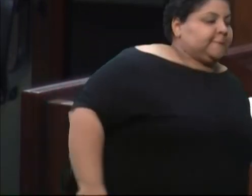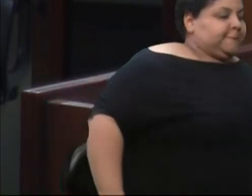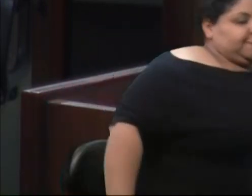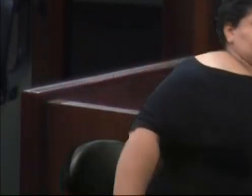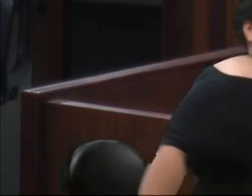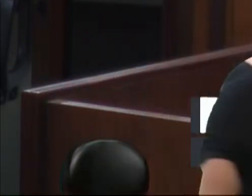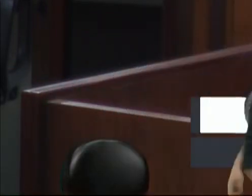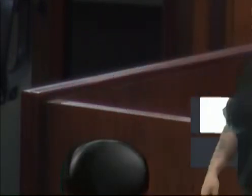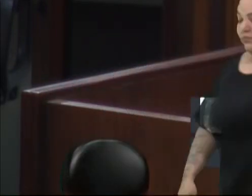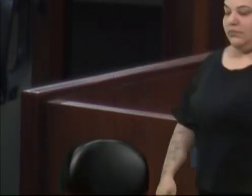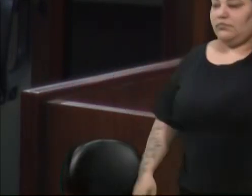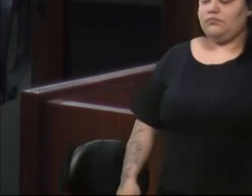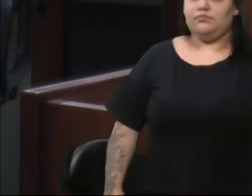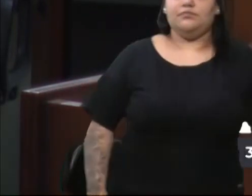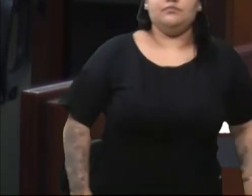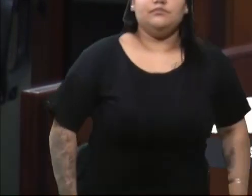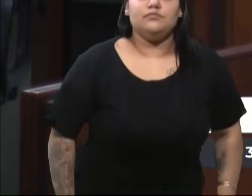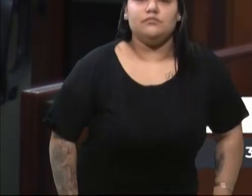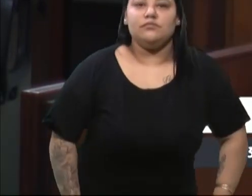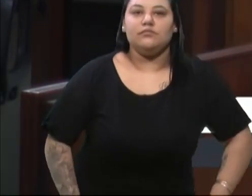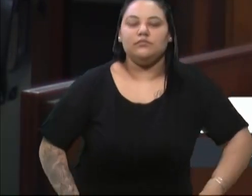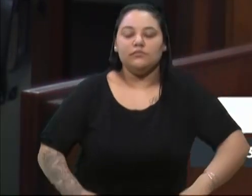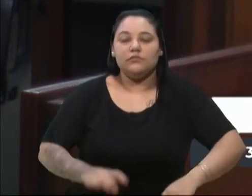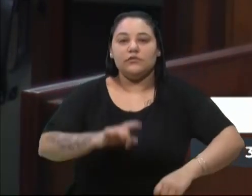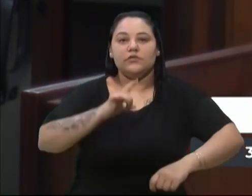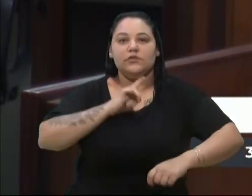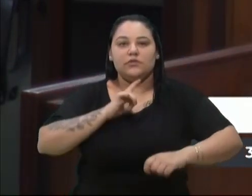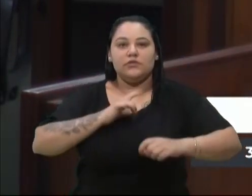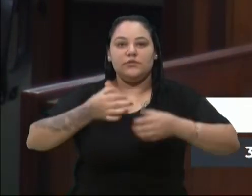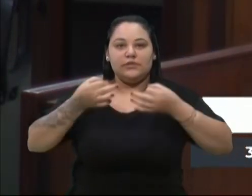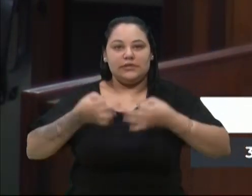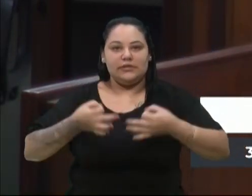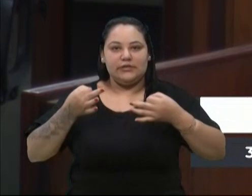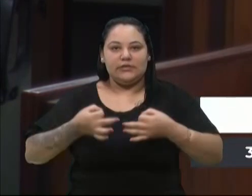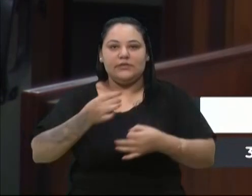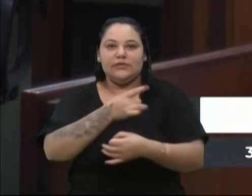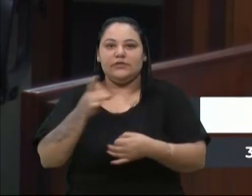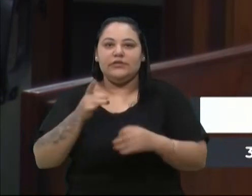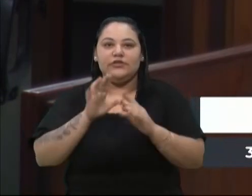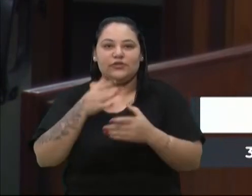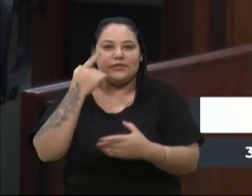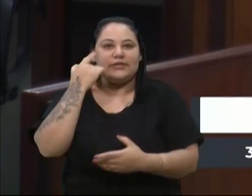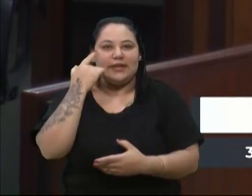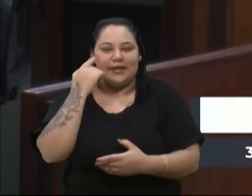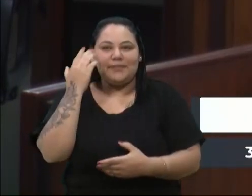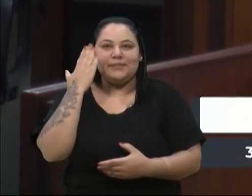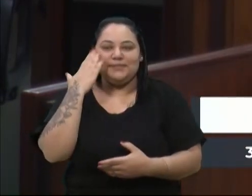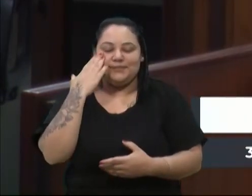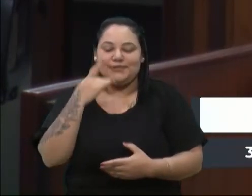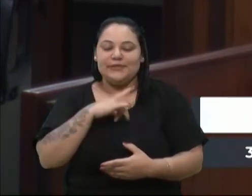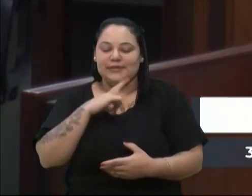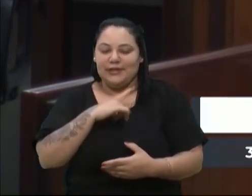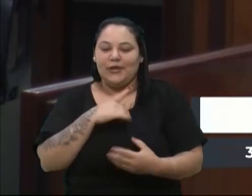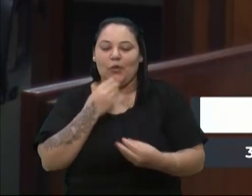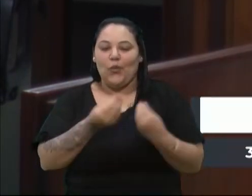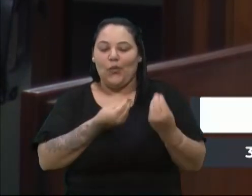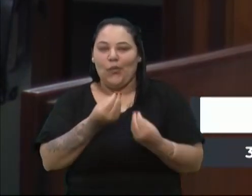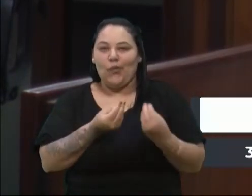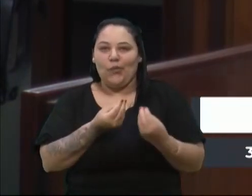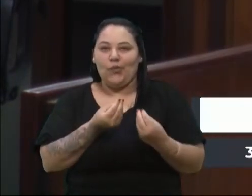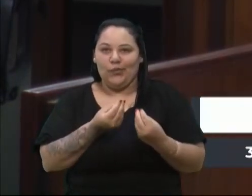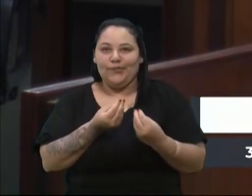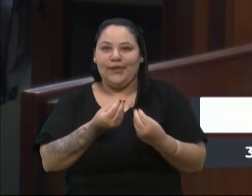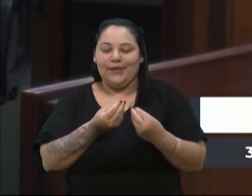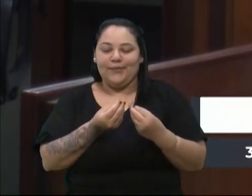que também esse vereador já parou para pensar, já pensei como é que vai ser formatado essas vias ali para o aeroporto,